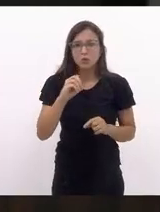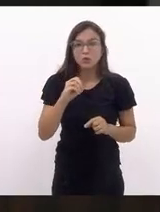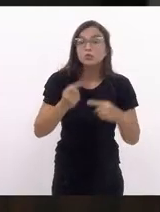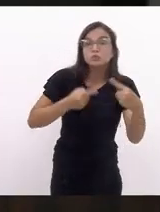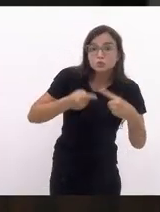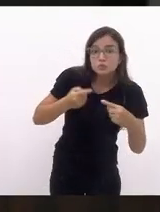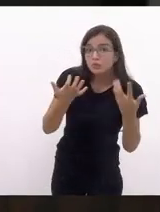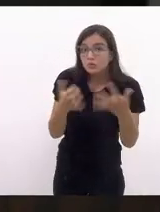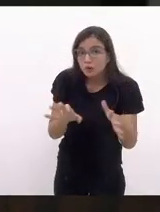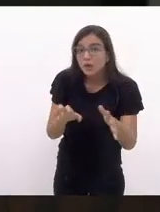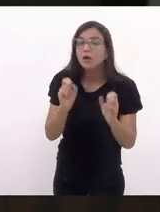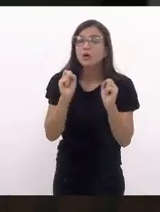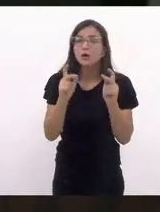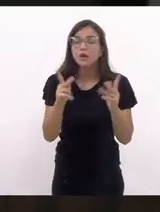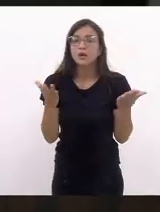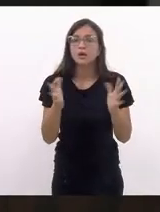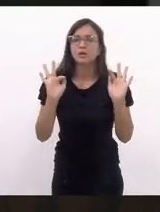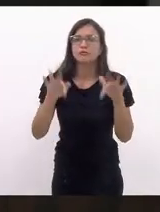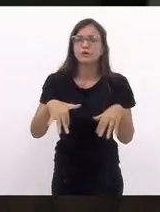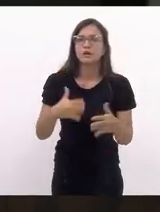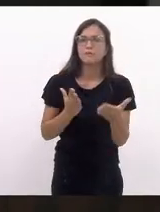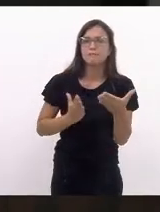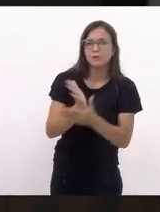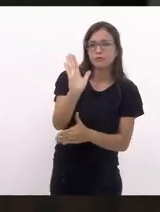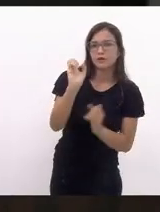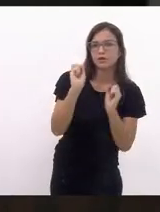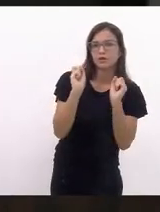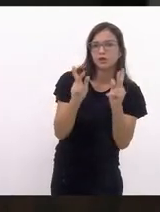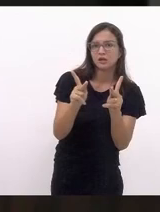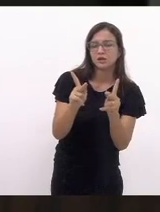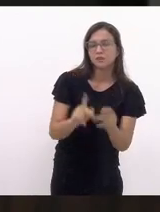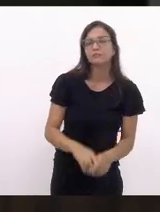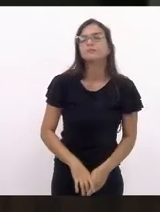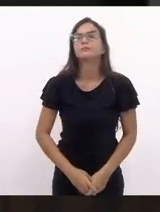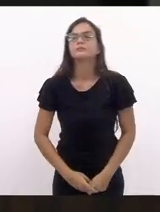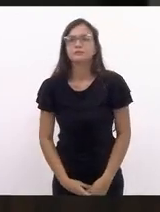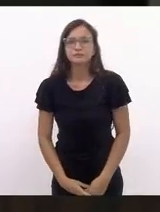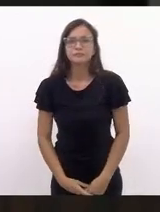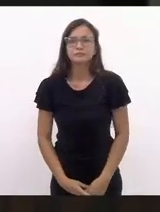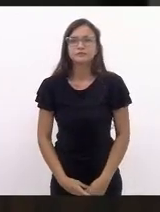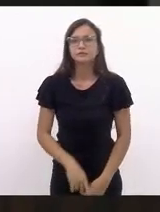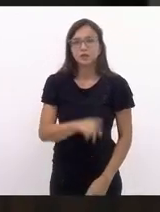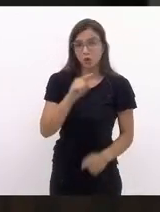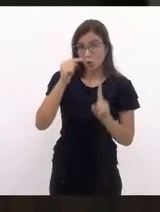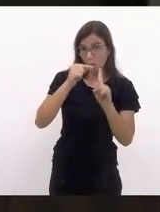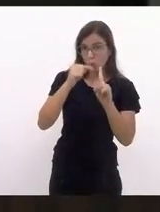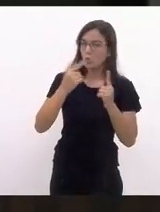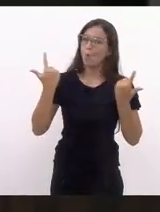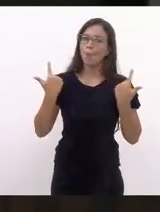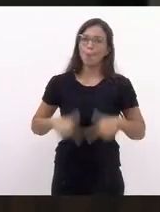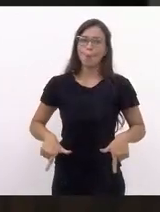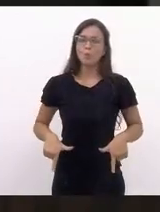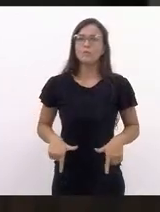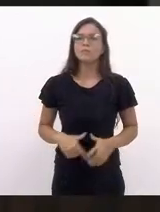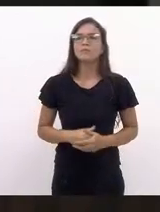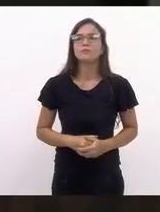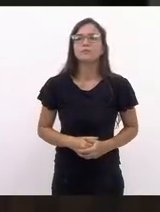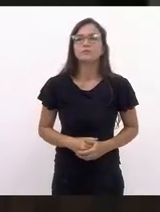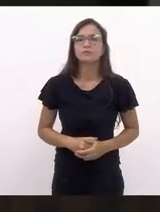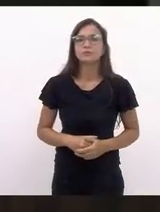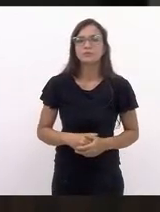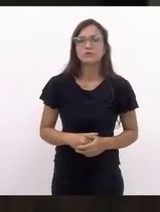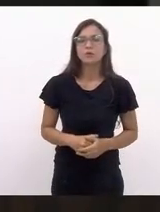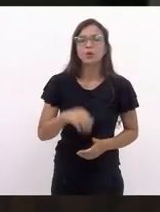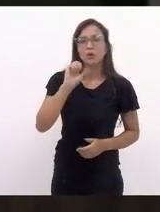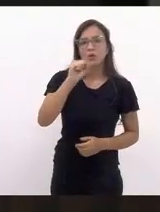discussão e votação seus que a palavra diz Cristão aprovado vai à promulgação com volta a obtenção do novo olha resolução e